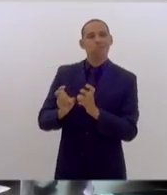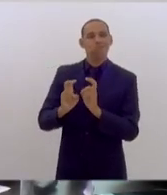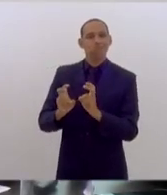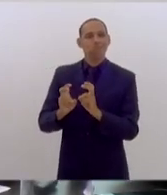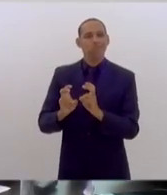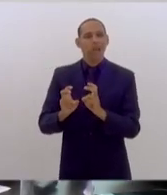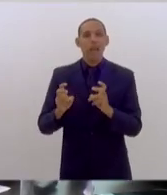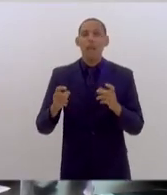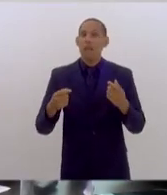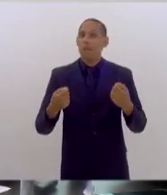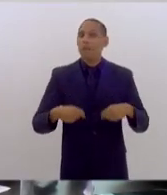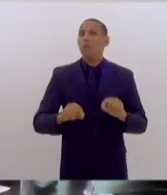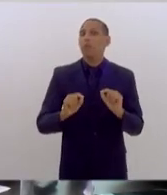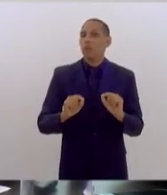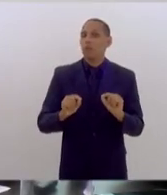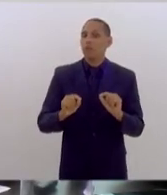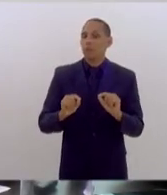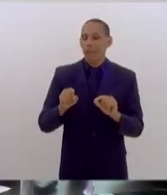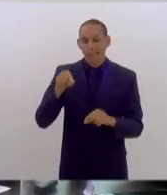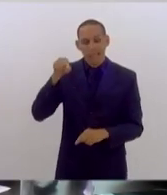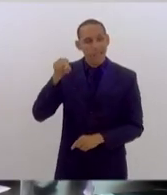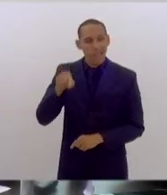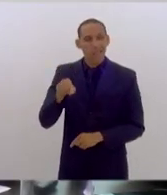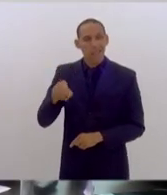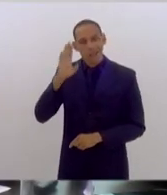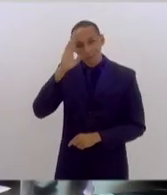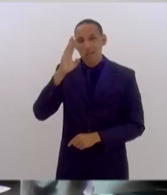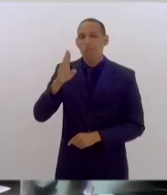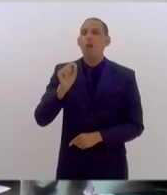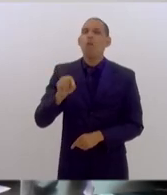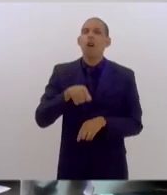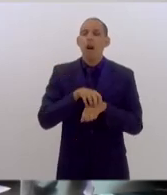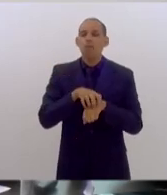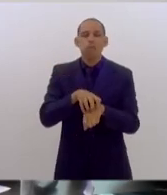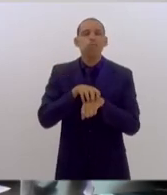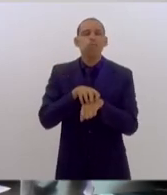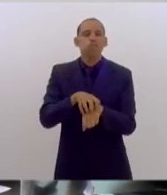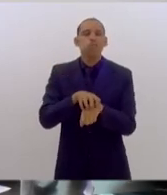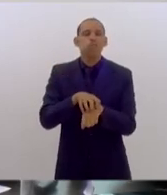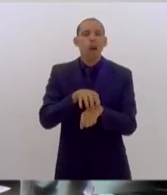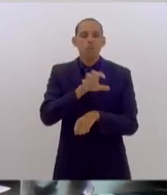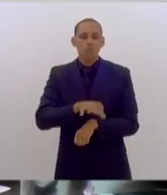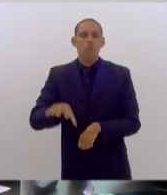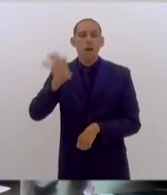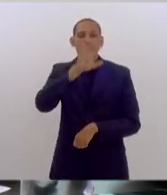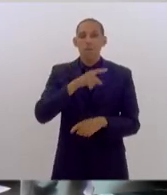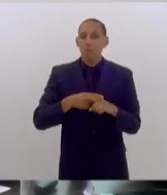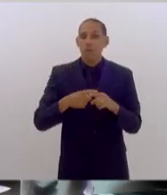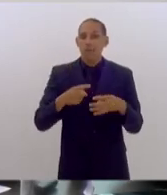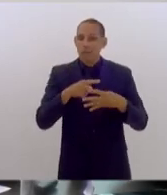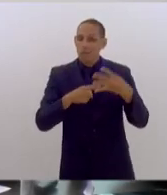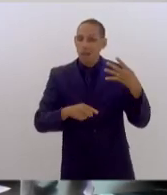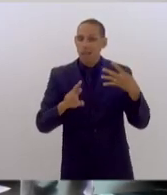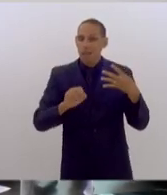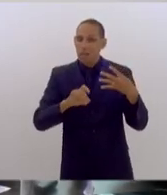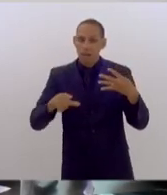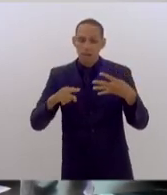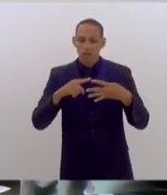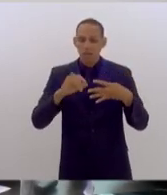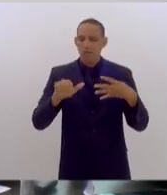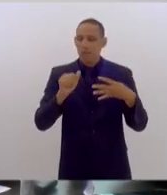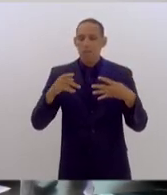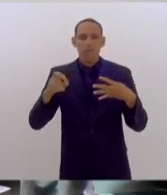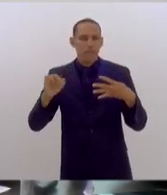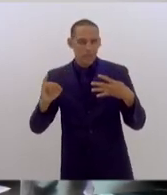cabeça eu tô aqui se trata do Pedro eixo da mobilidade Regional Afinal composto por quatro grandes jamais Japeri Belford Roxo